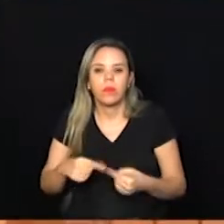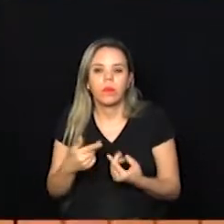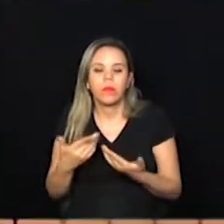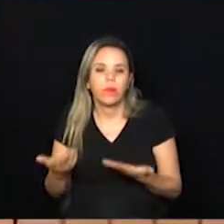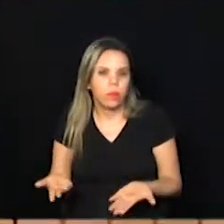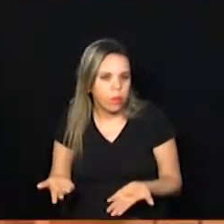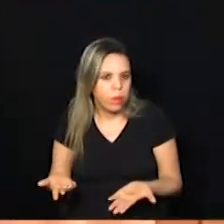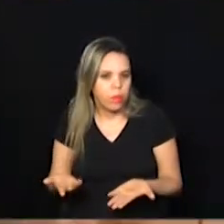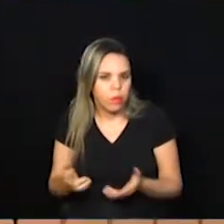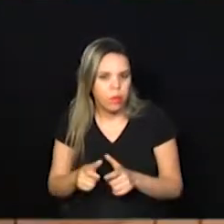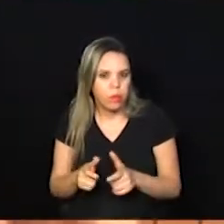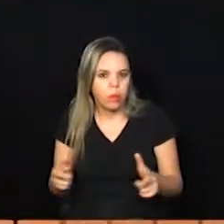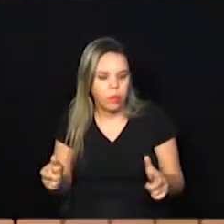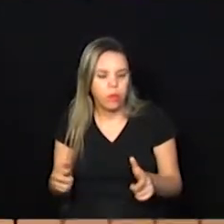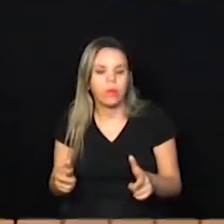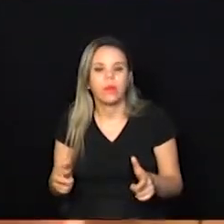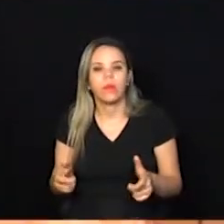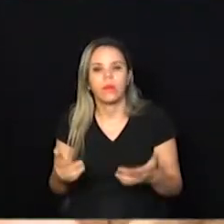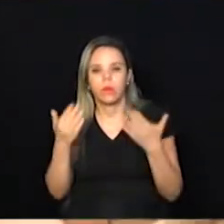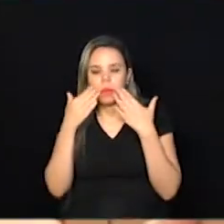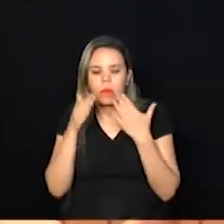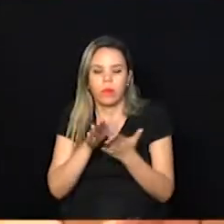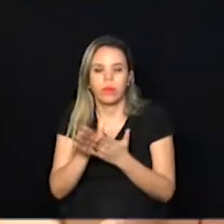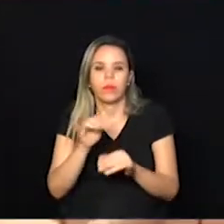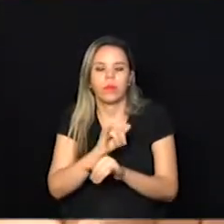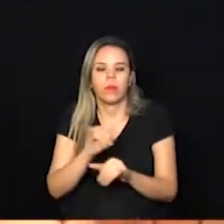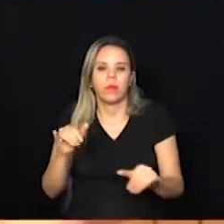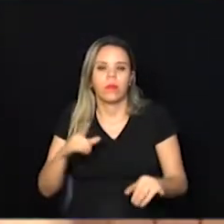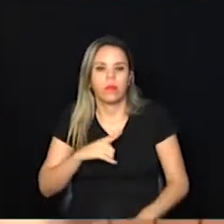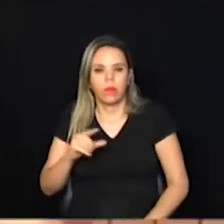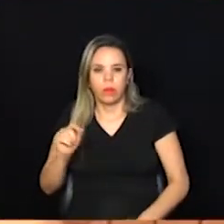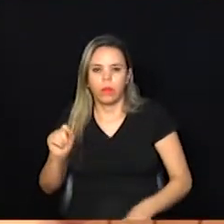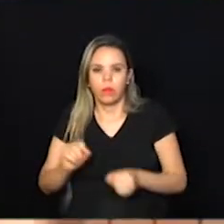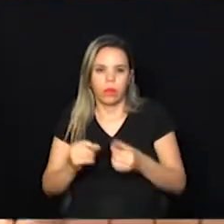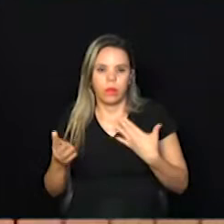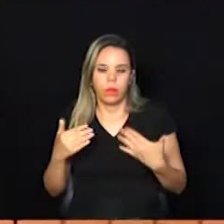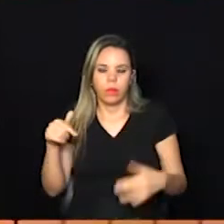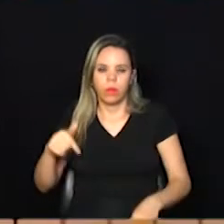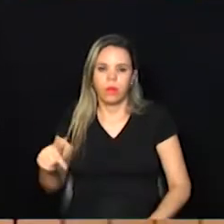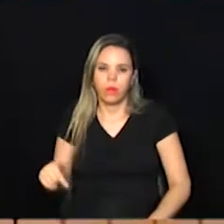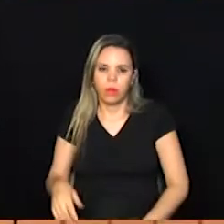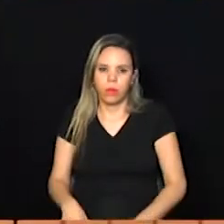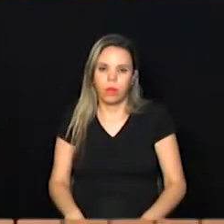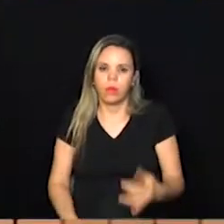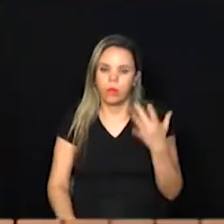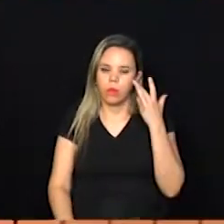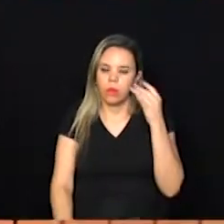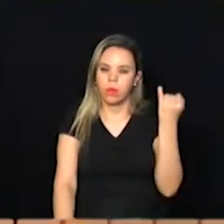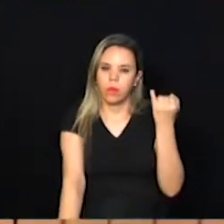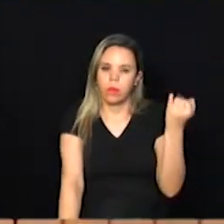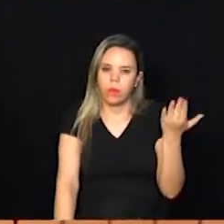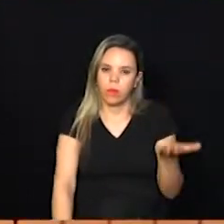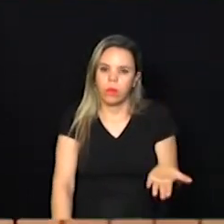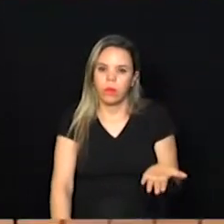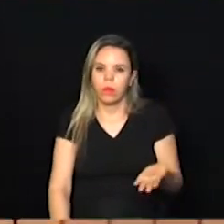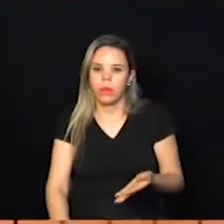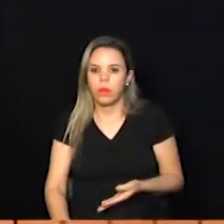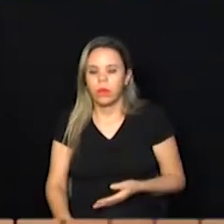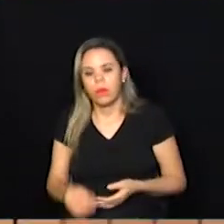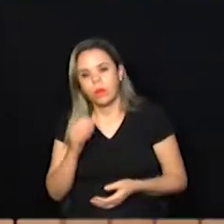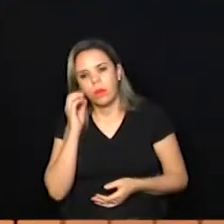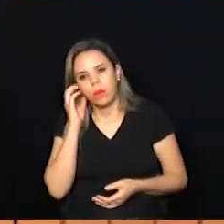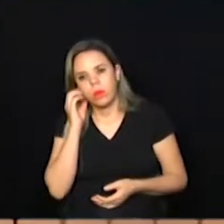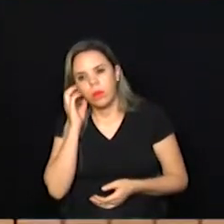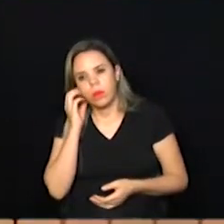de ampliar, de publicizar. Tenho feito aqui um debate também, e eu acho que isso é importante, da gente